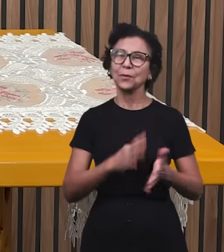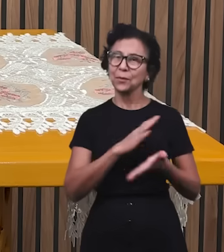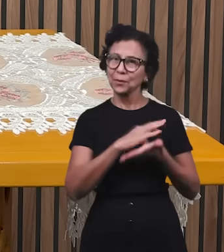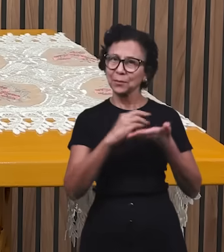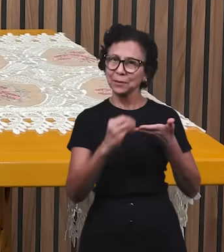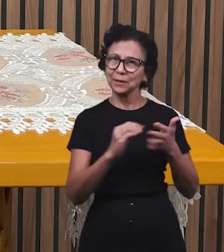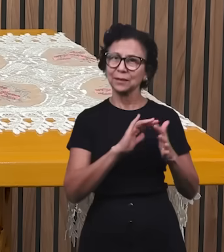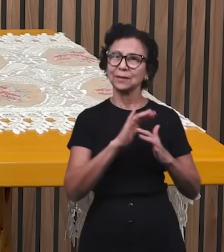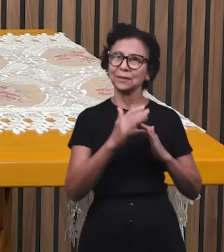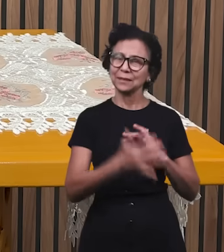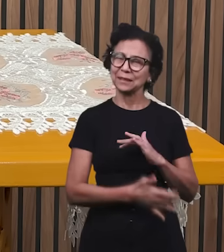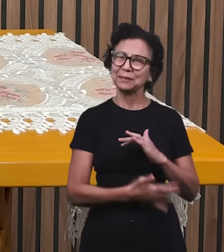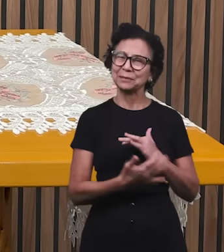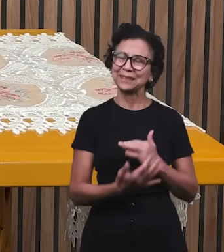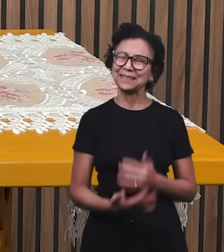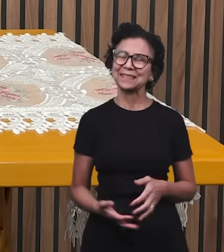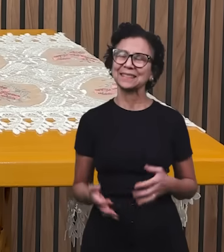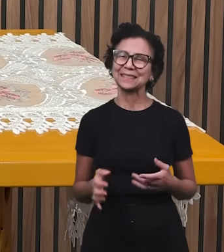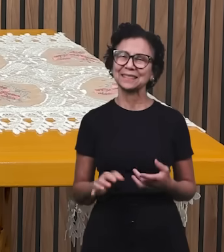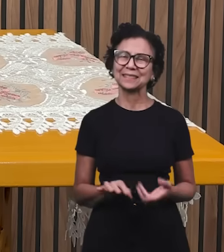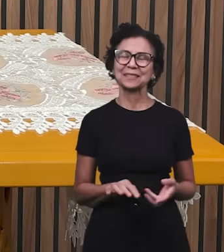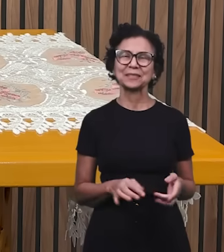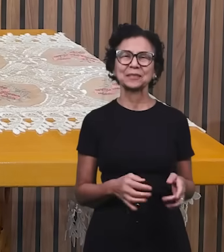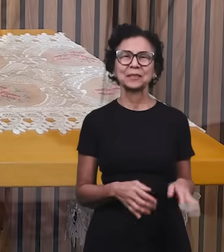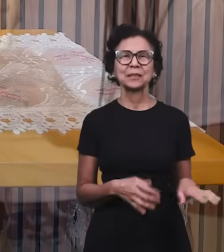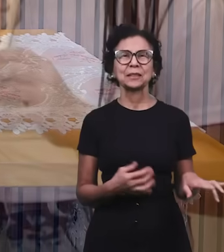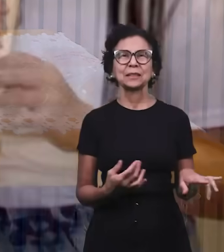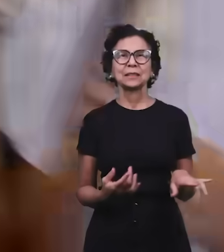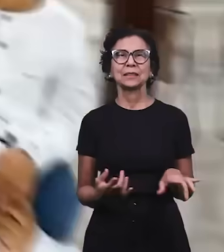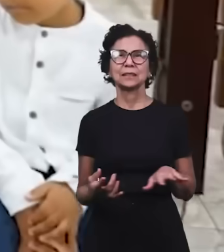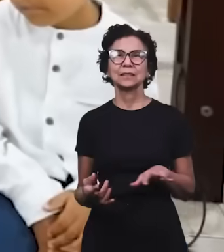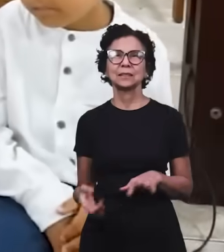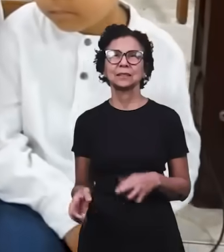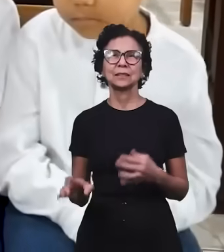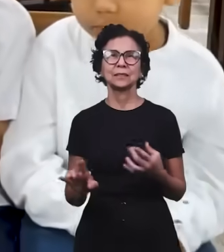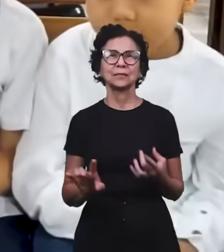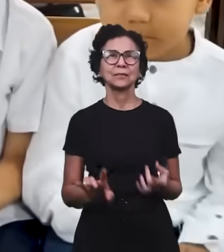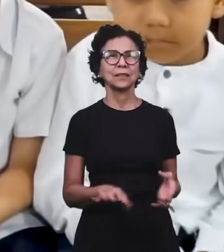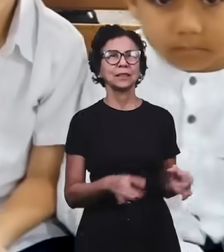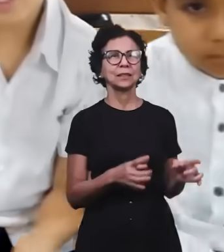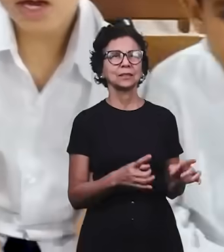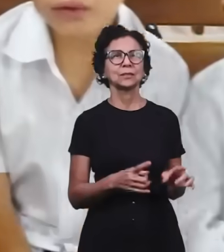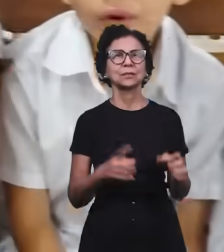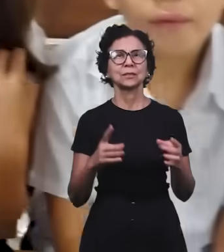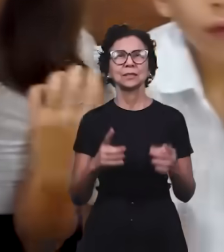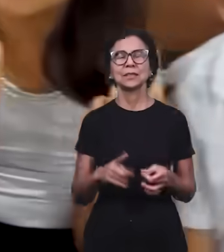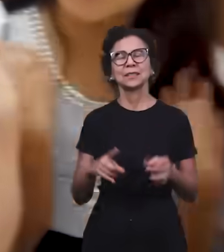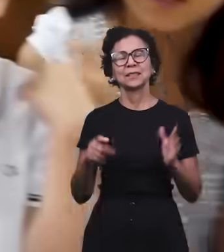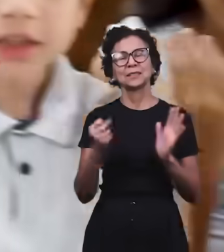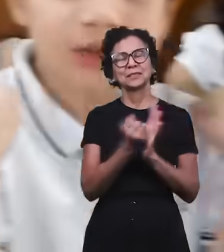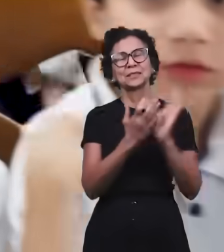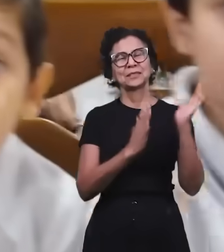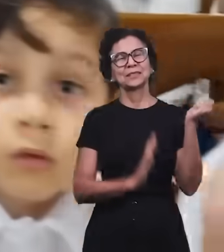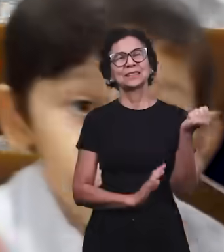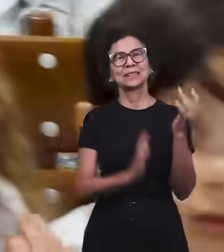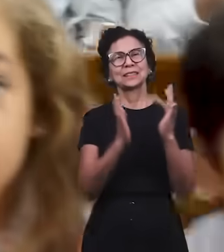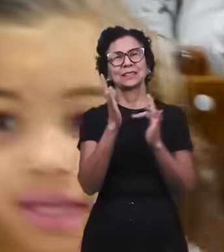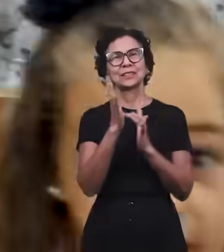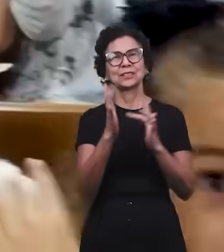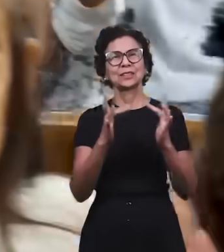conosco cantando este primeiro louvor deste culto. Fui lavado no sangue